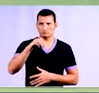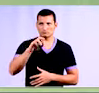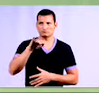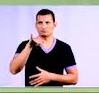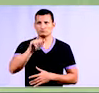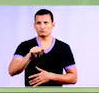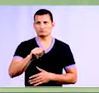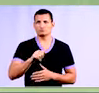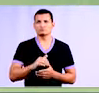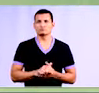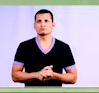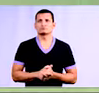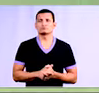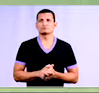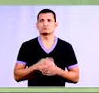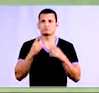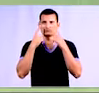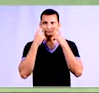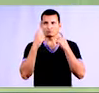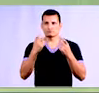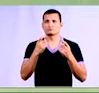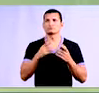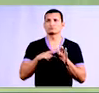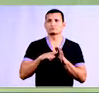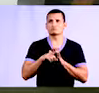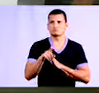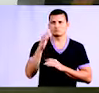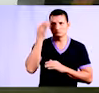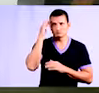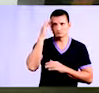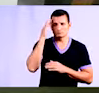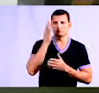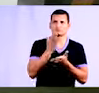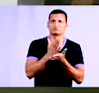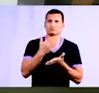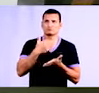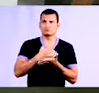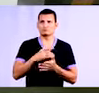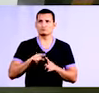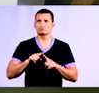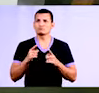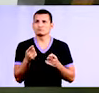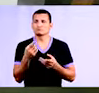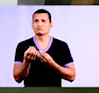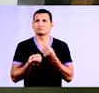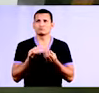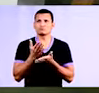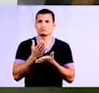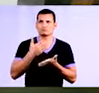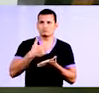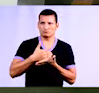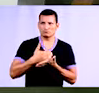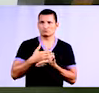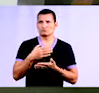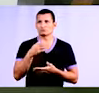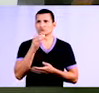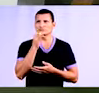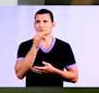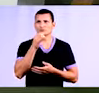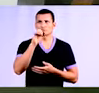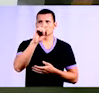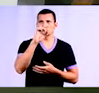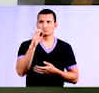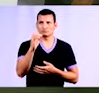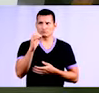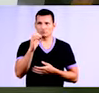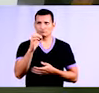bem interessante, professor, entender essa divisão. Mas como que é essa divisão? Se o sistema operacional é carregado